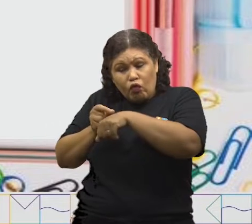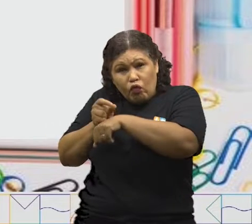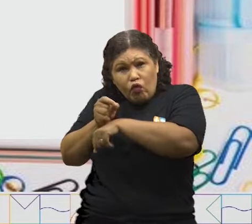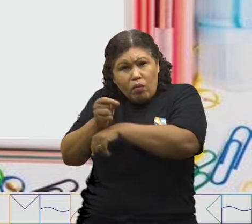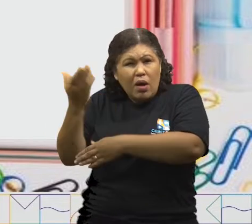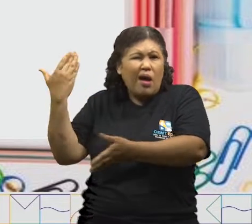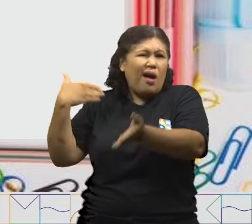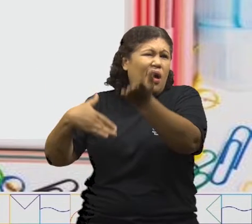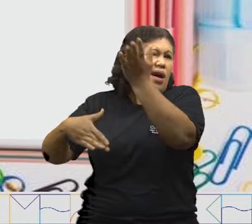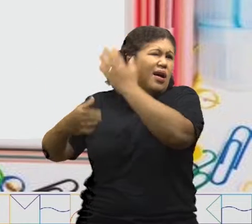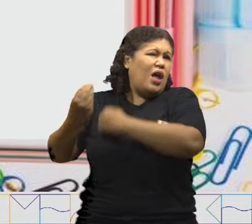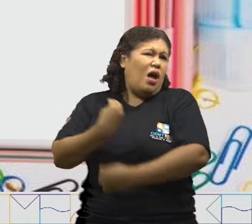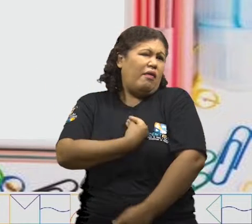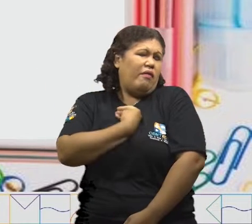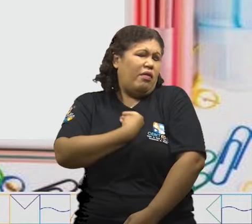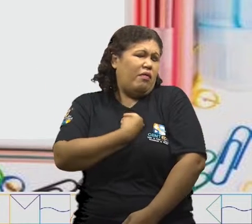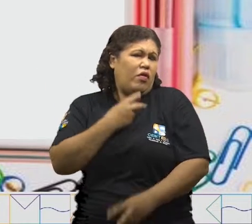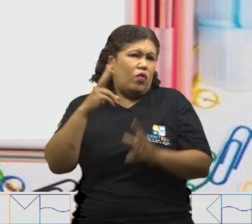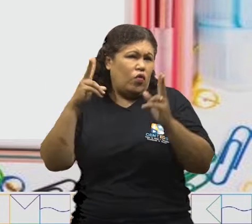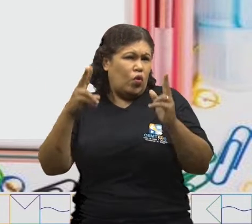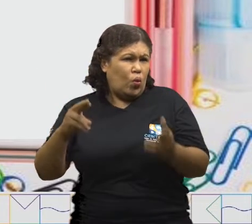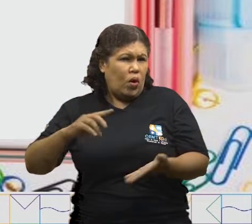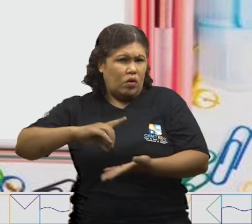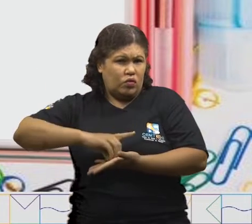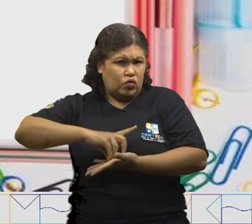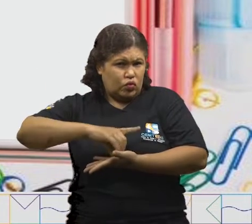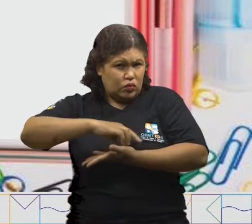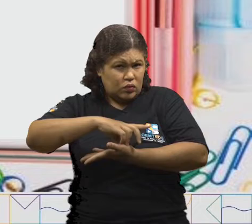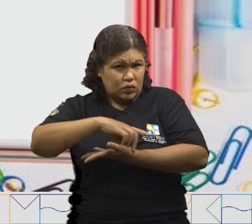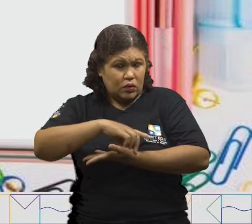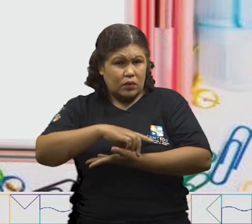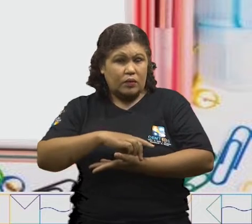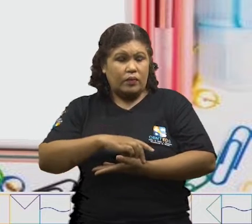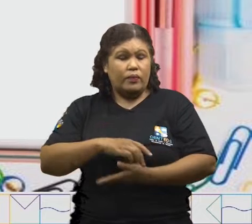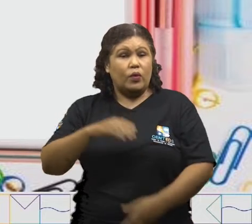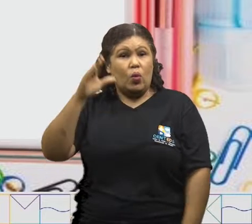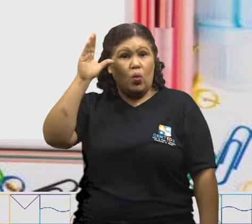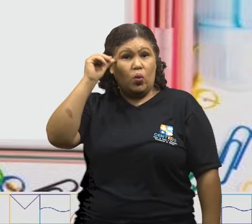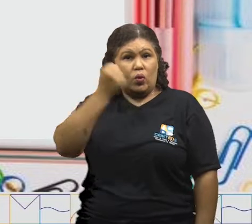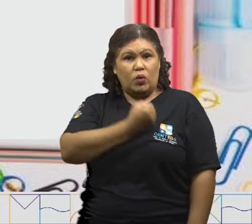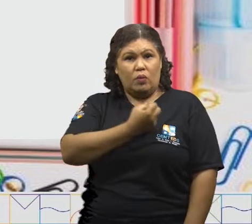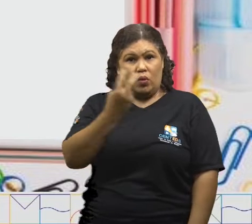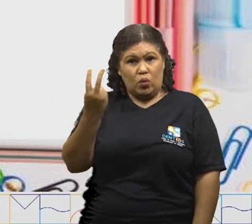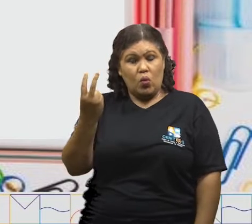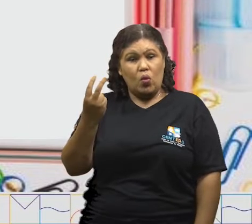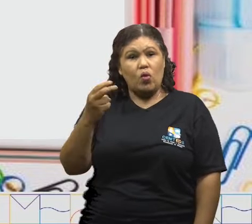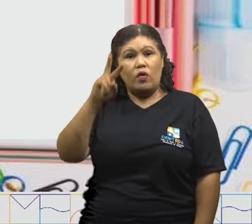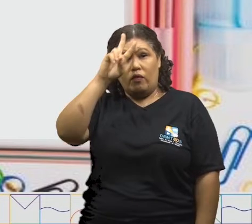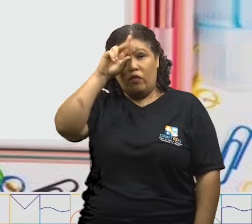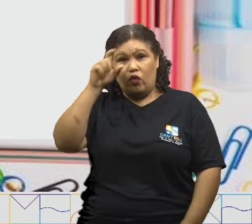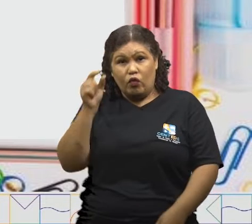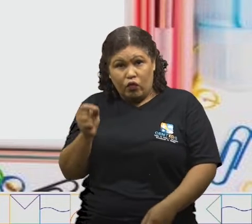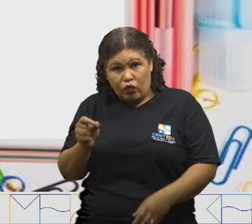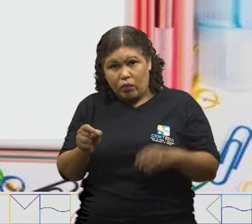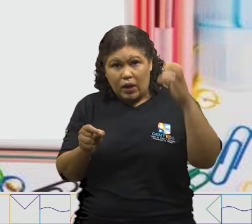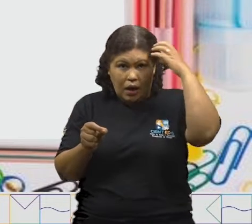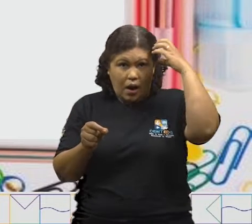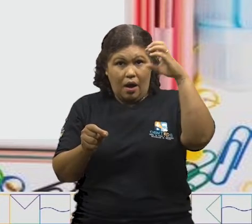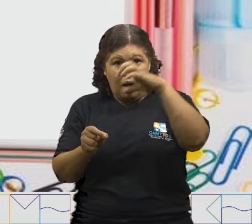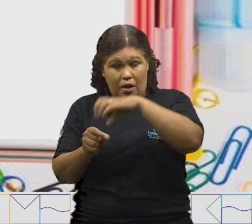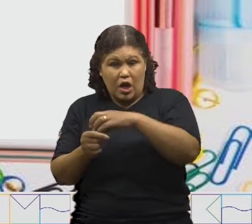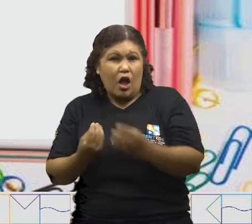tão antigas quanto os dinossauros. 2. As rainhas são as que vivem